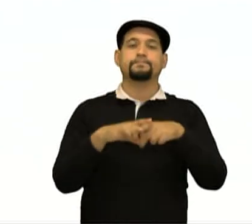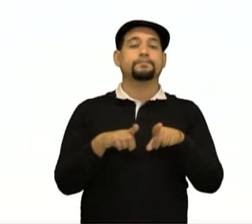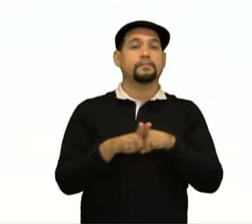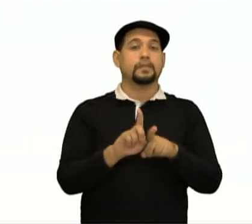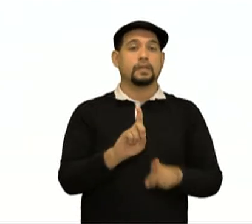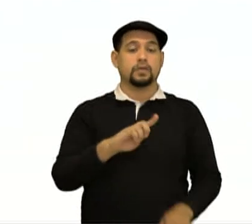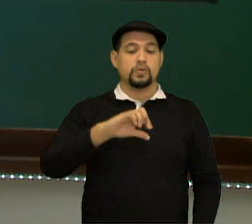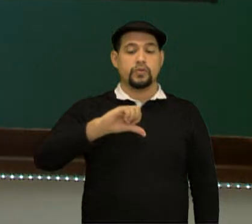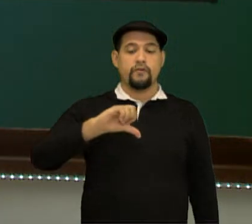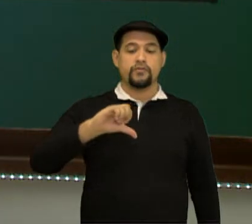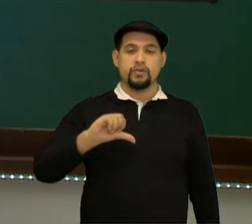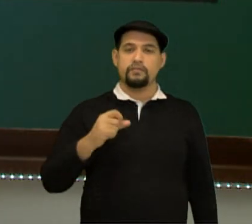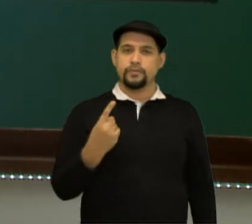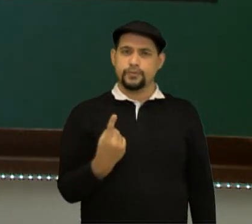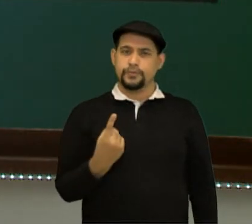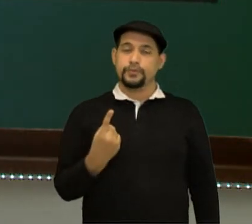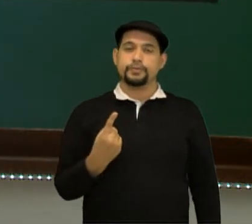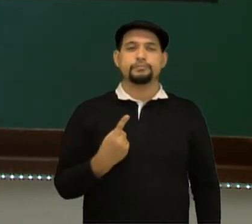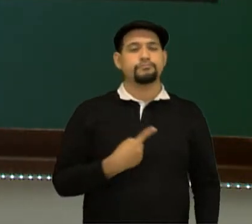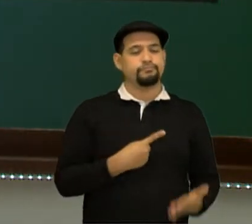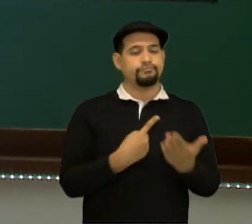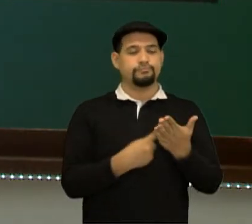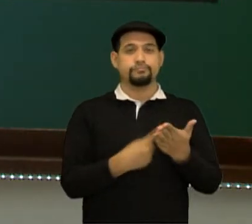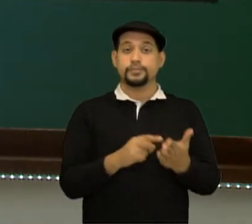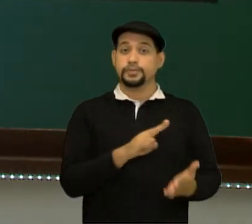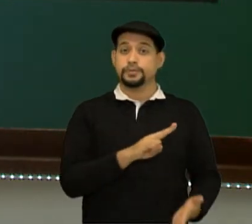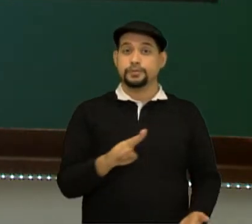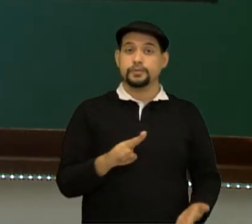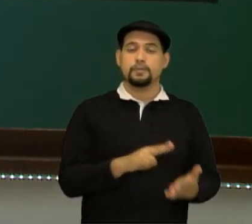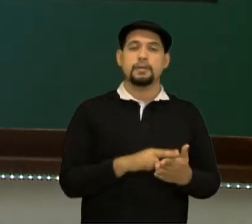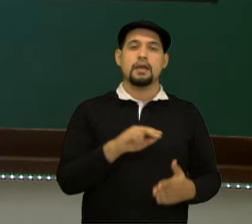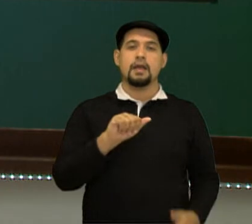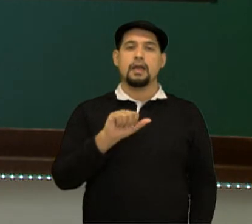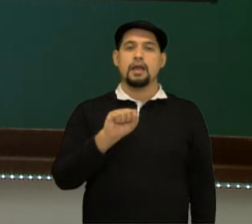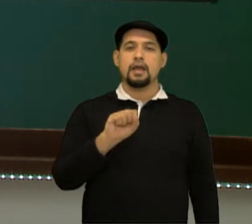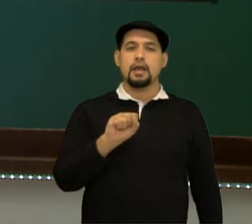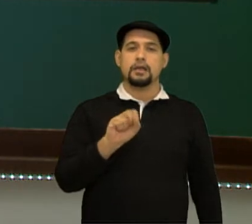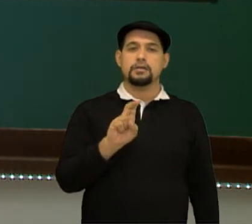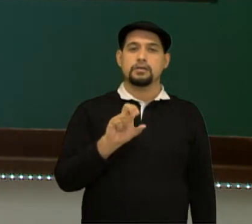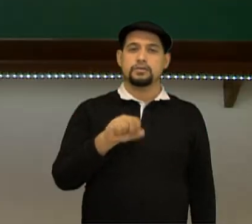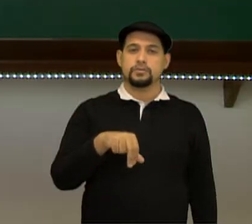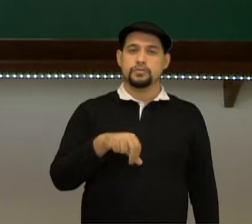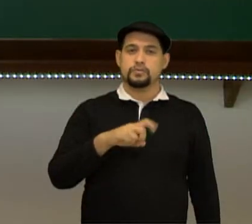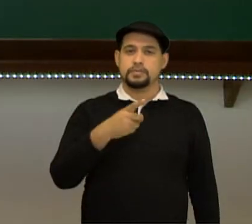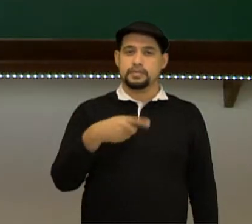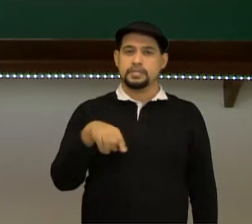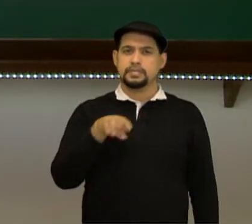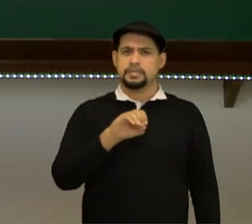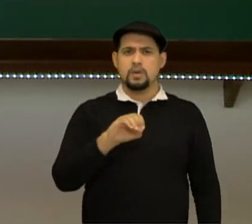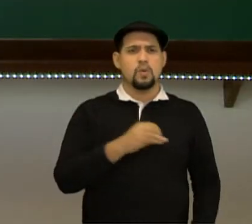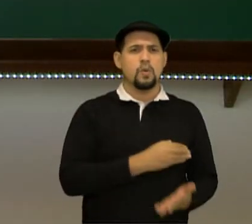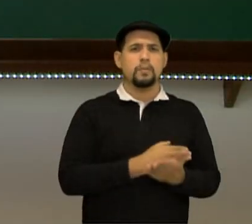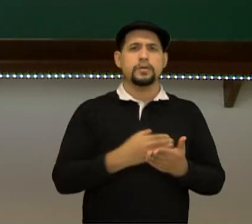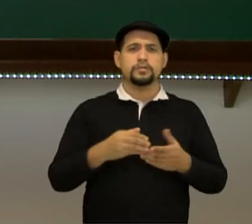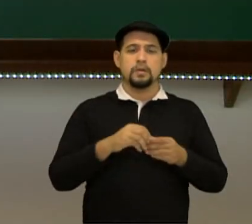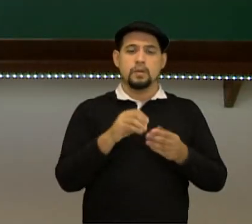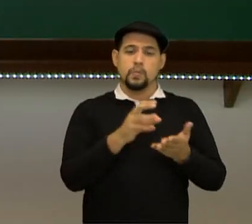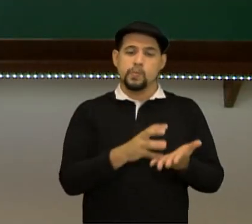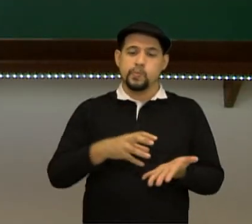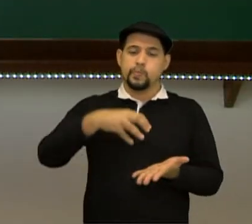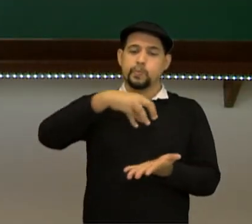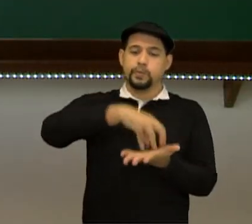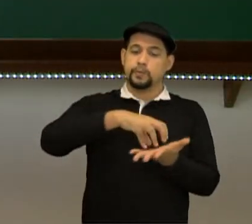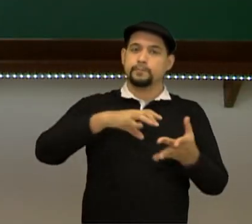que em 1991 em um tratado chamado Tratado de Assunção começou se efetivamente a erguer essa